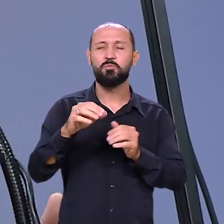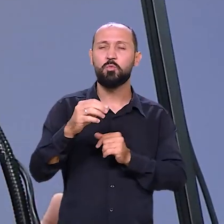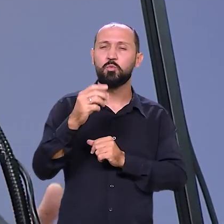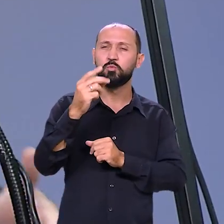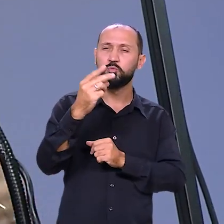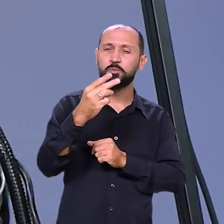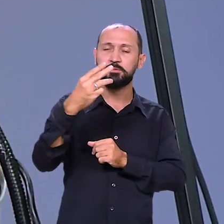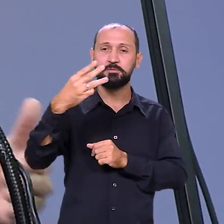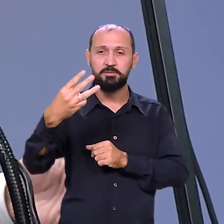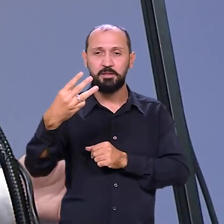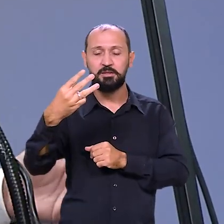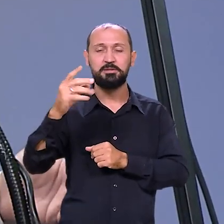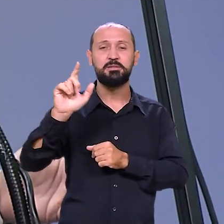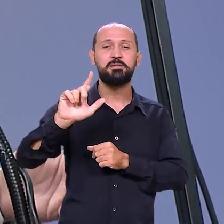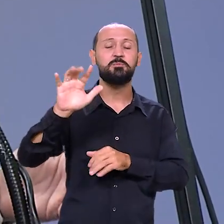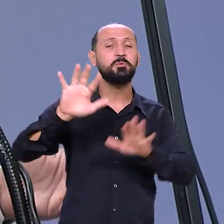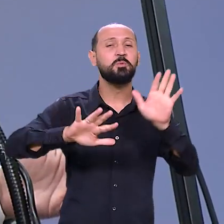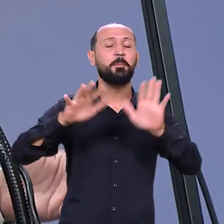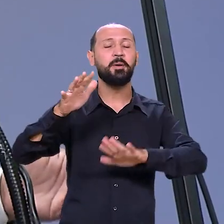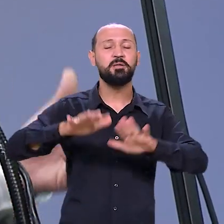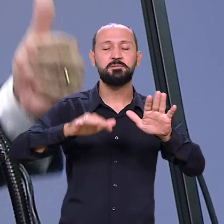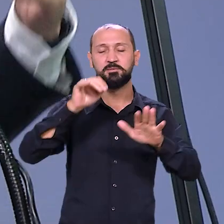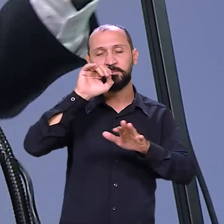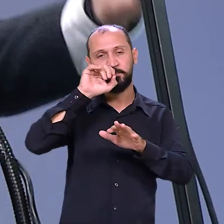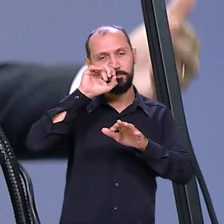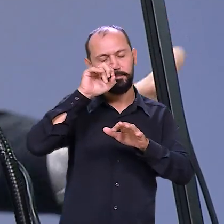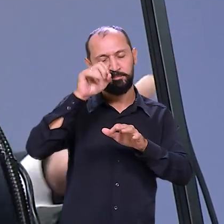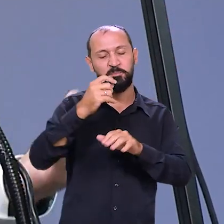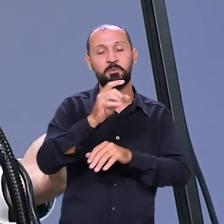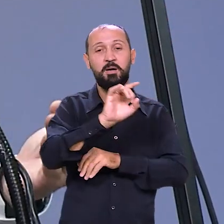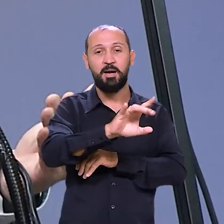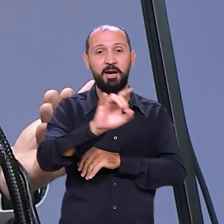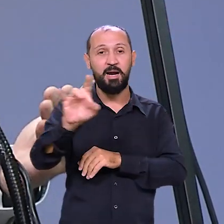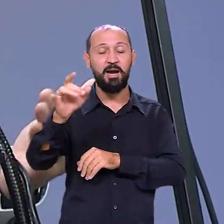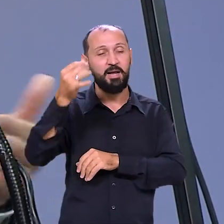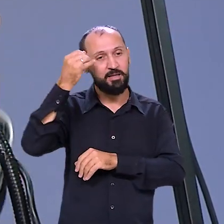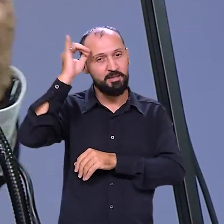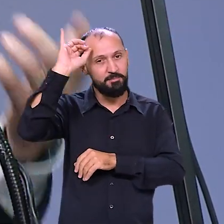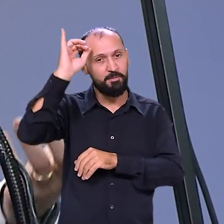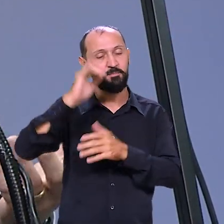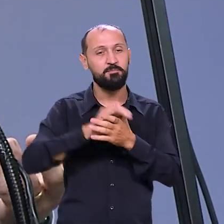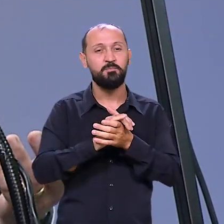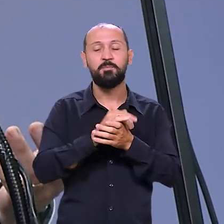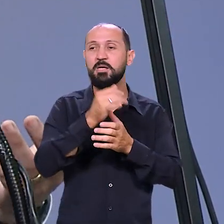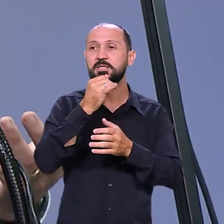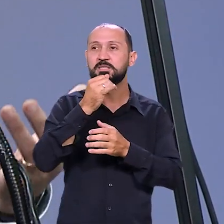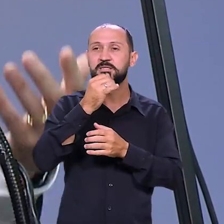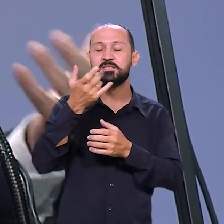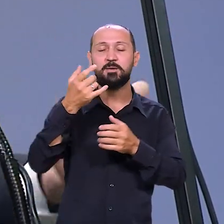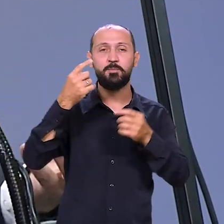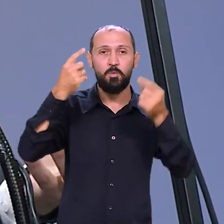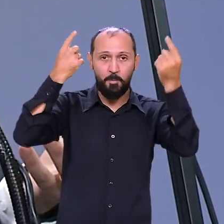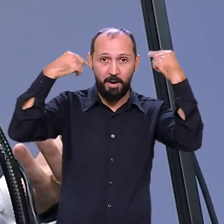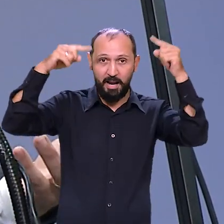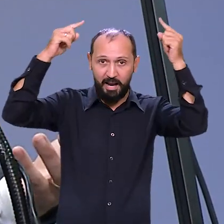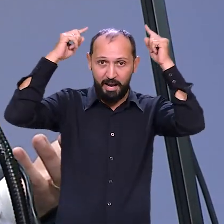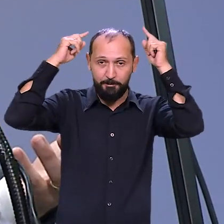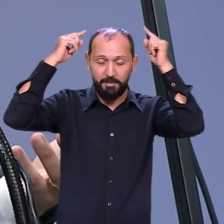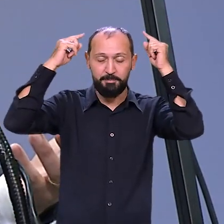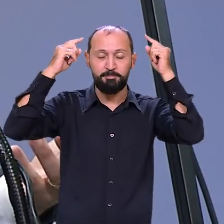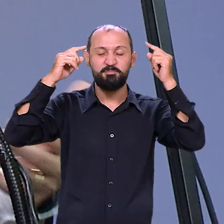3 litros de média, né, Paulo? Exato. Por animal. Uma cabra